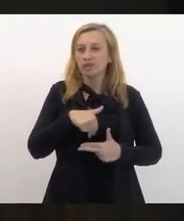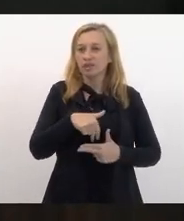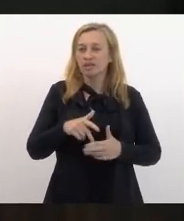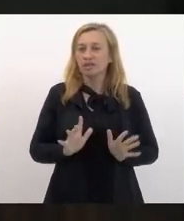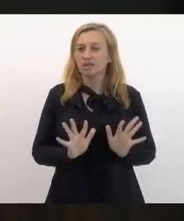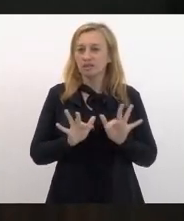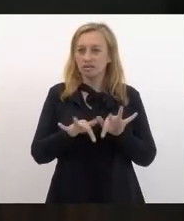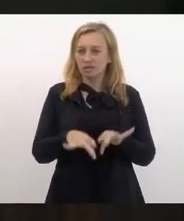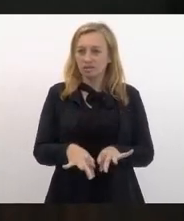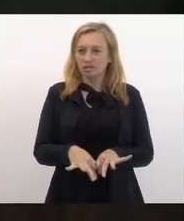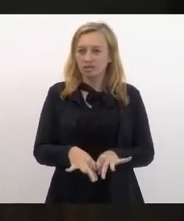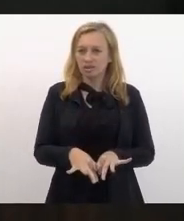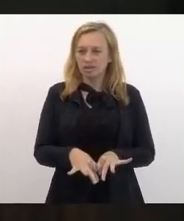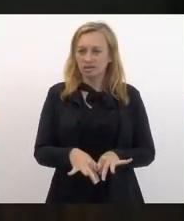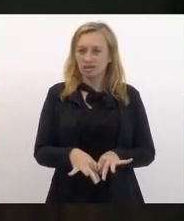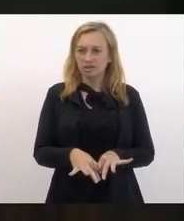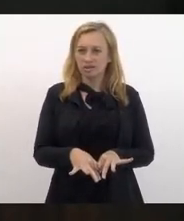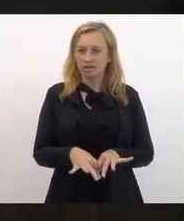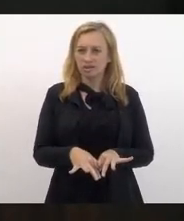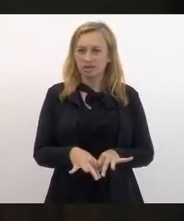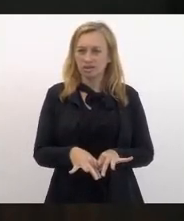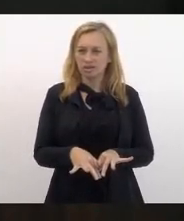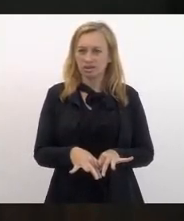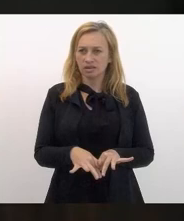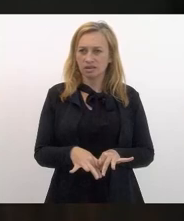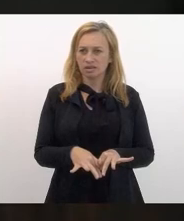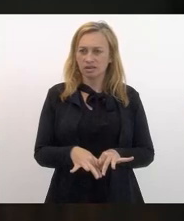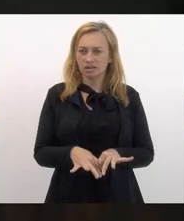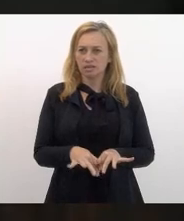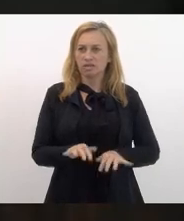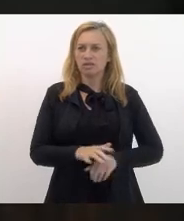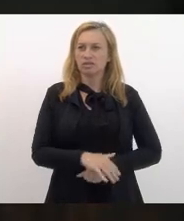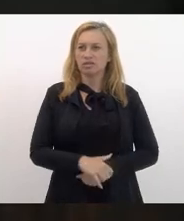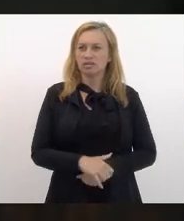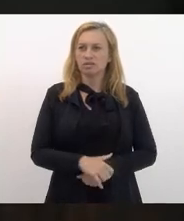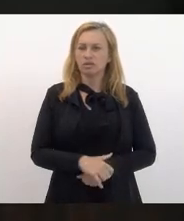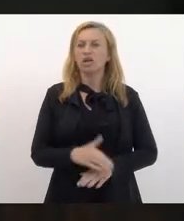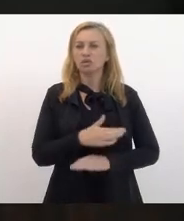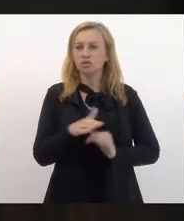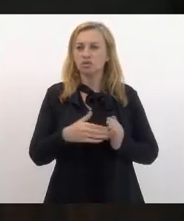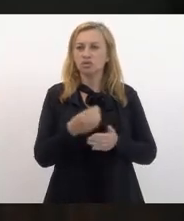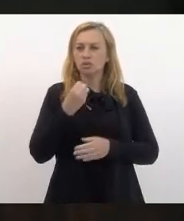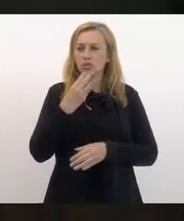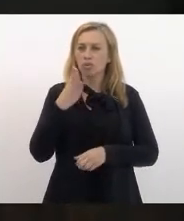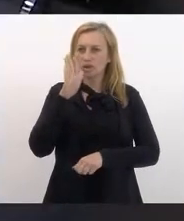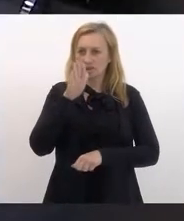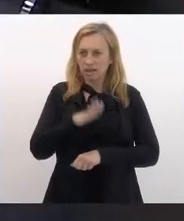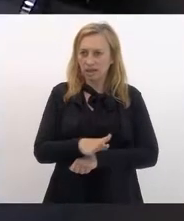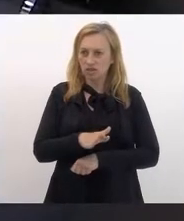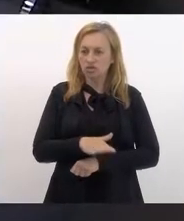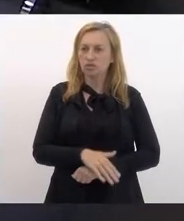presidência declara encerrada a presente sessão. Tenham todos uma boa tarde.